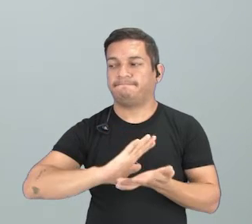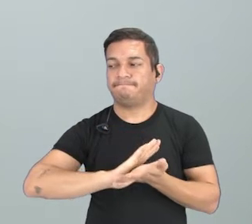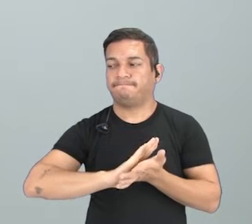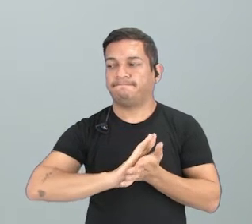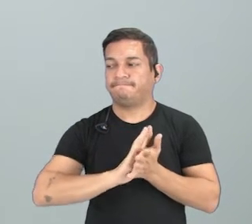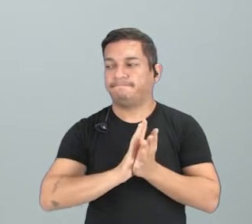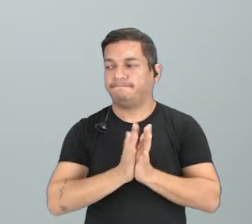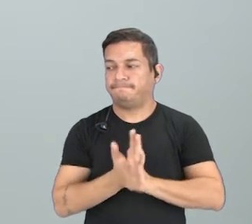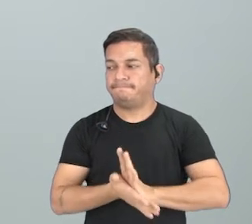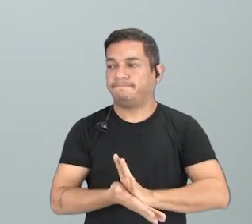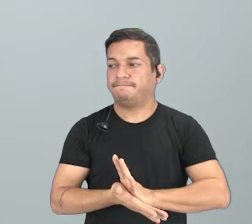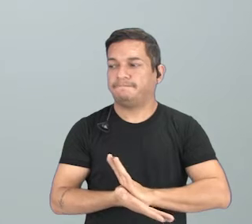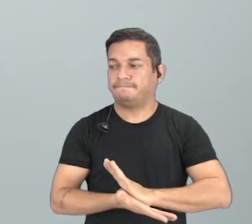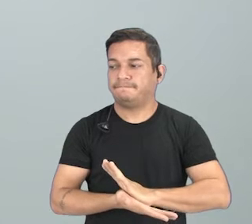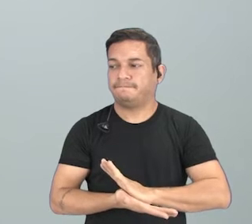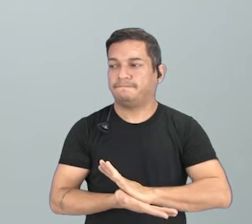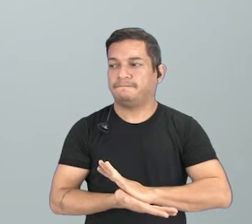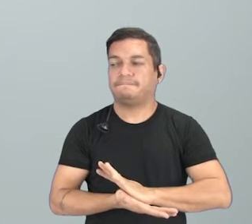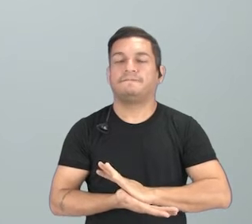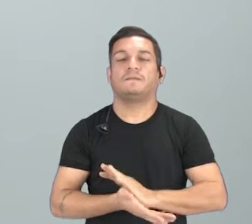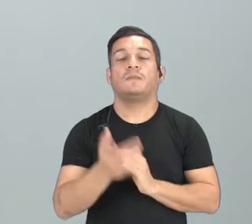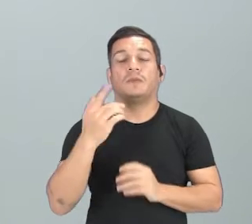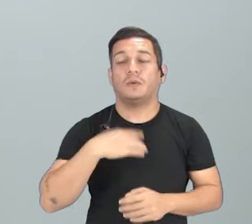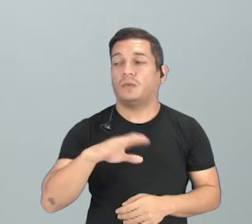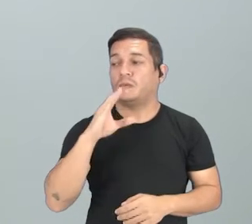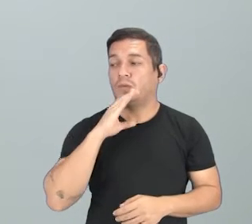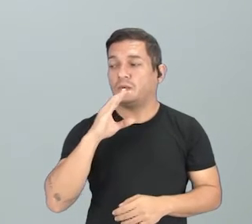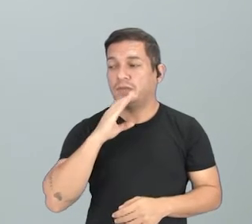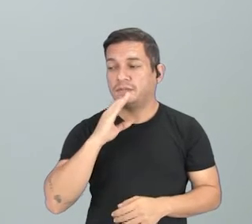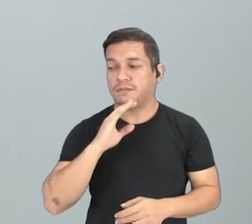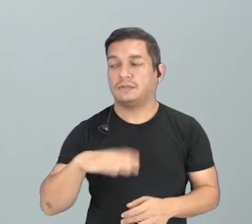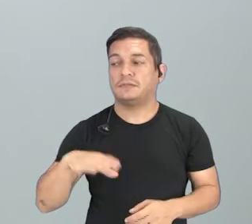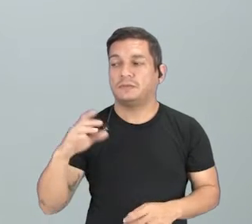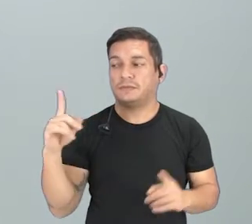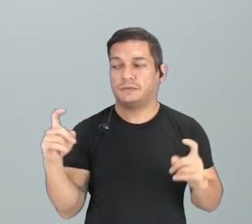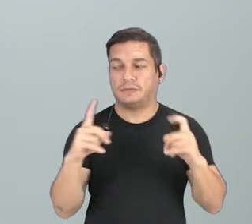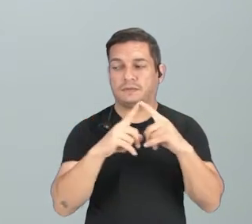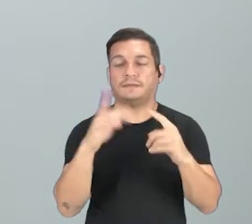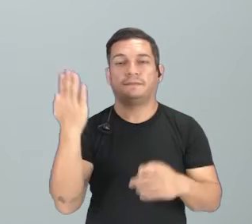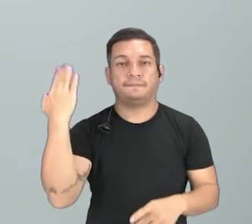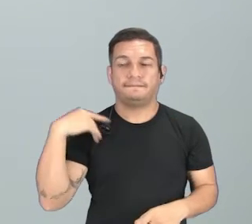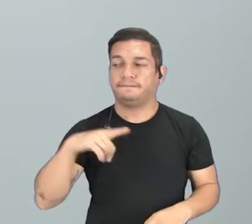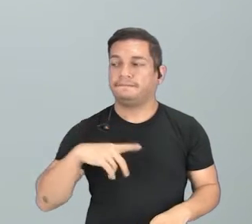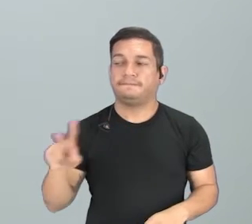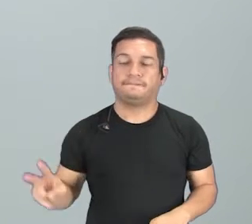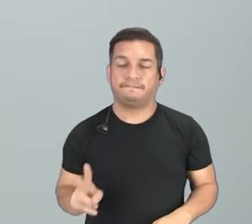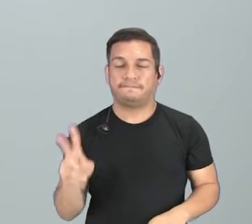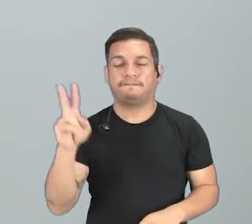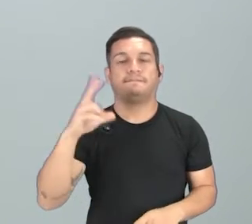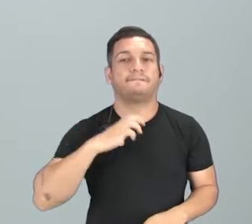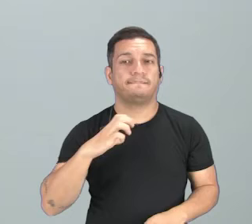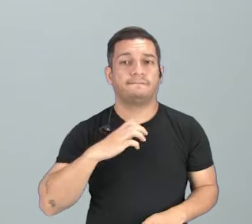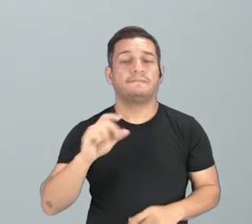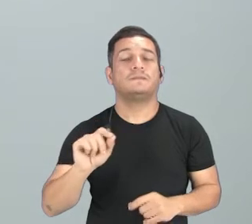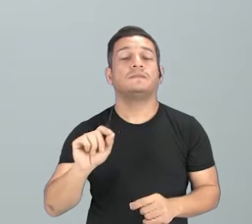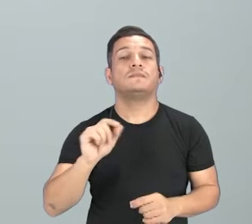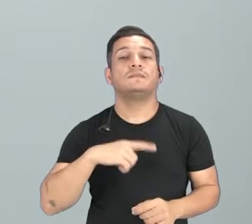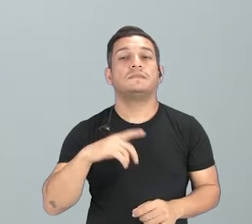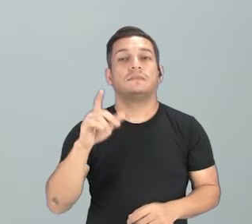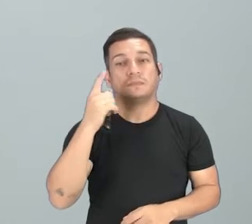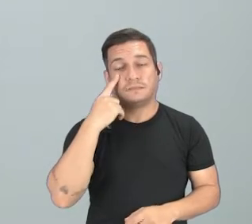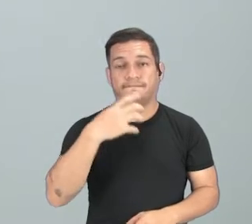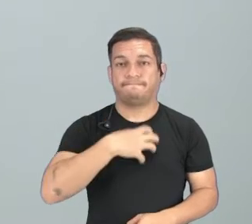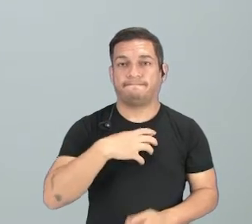científico, naquela época, passou por uma certa valoração ética. Ética significa assim, relativo